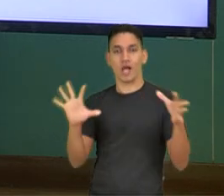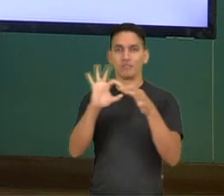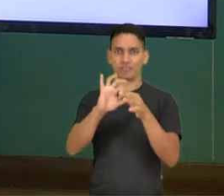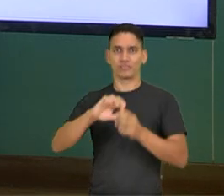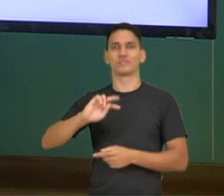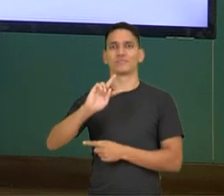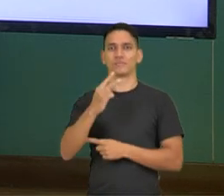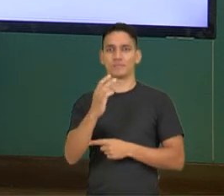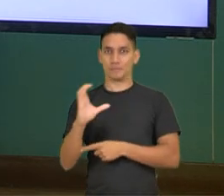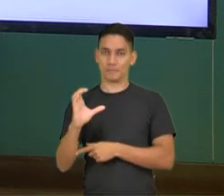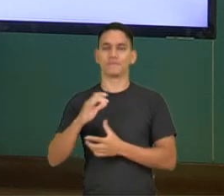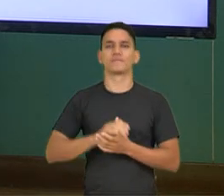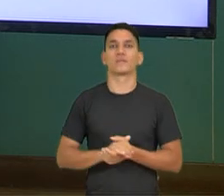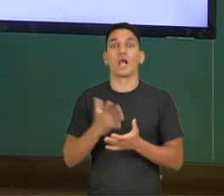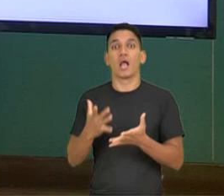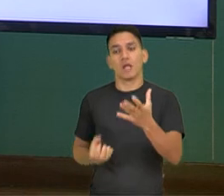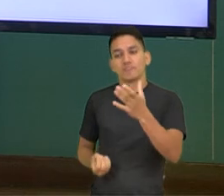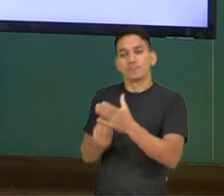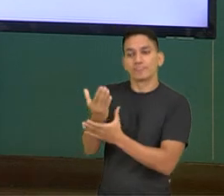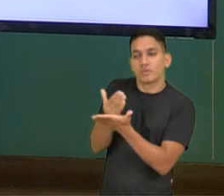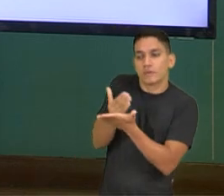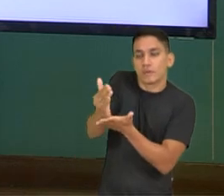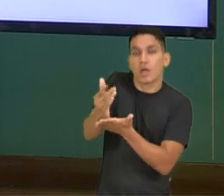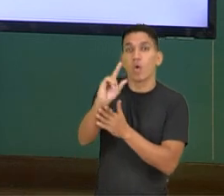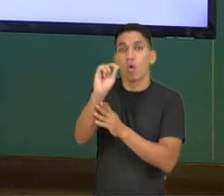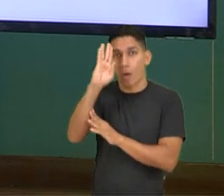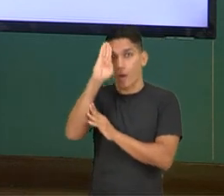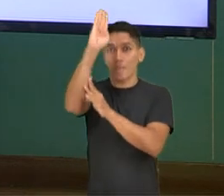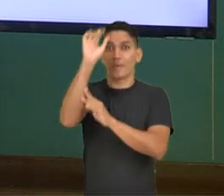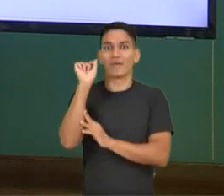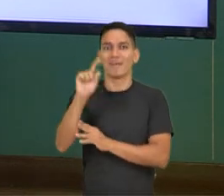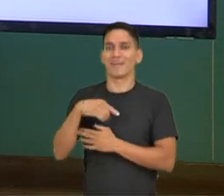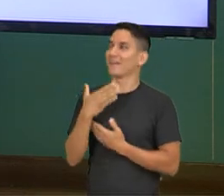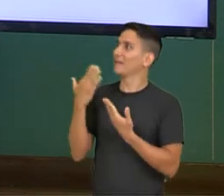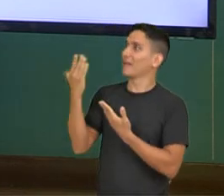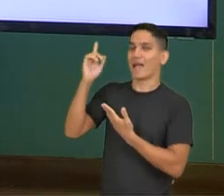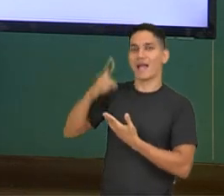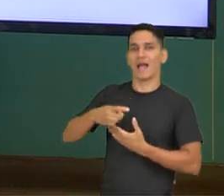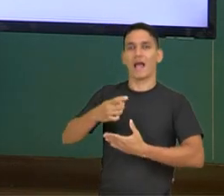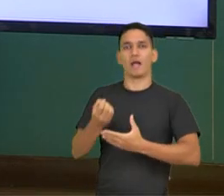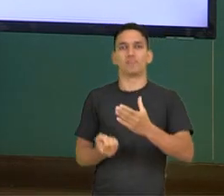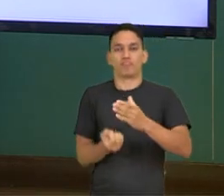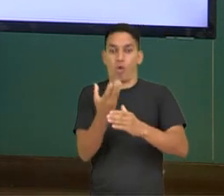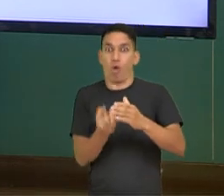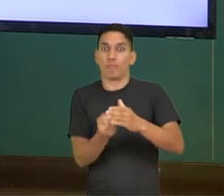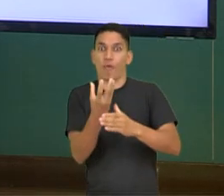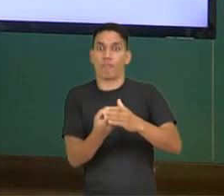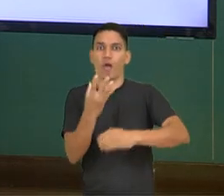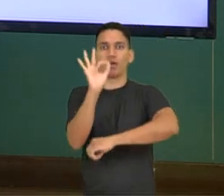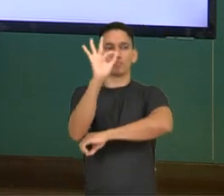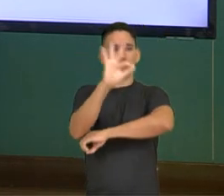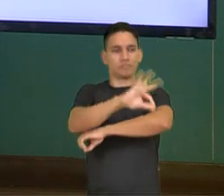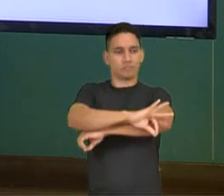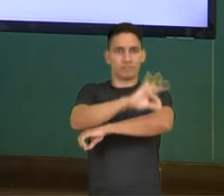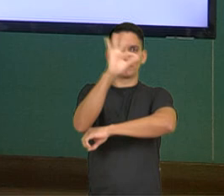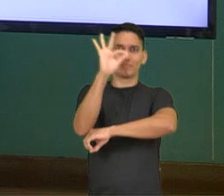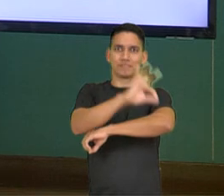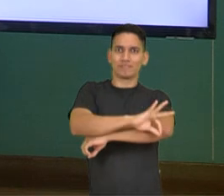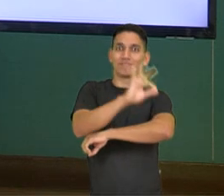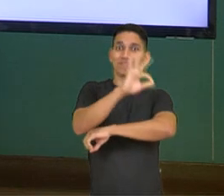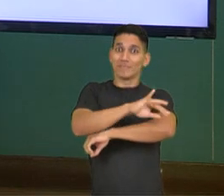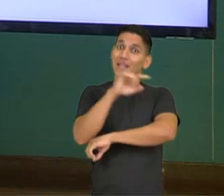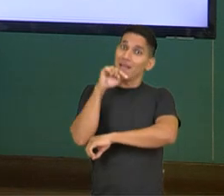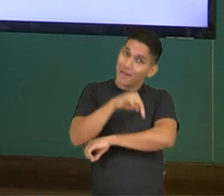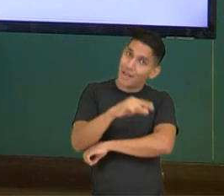substâncias orgânicas. E a principal delas é o petróleo. A principal fonte